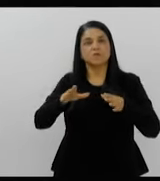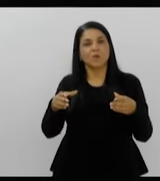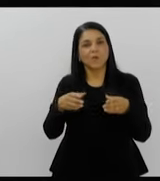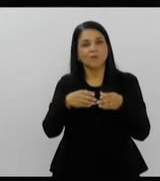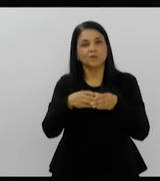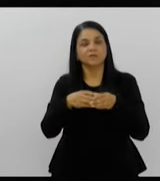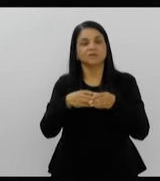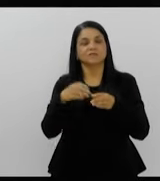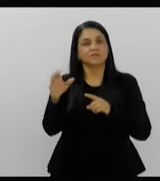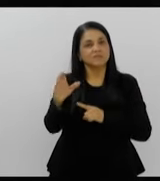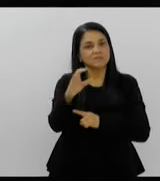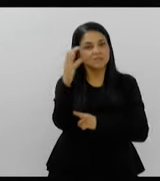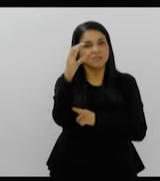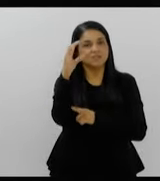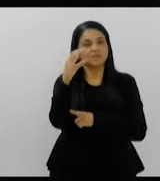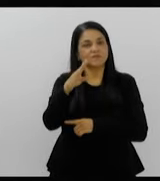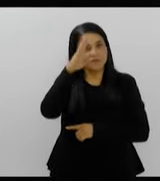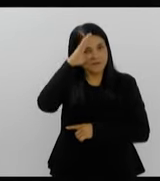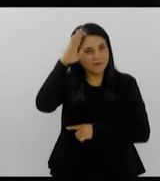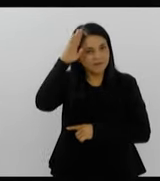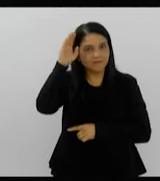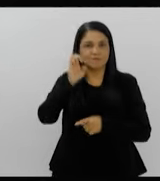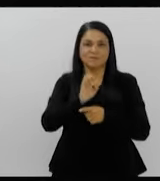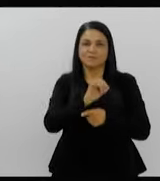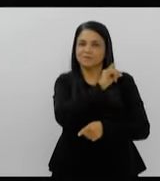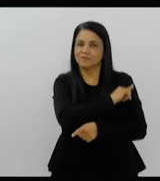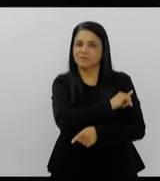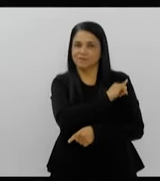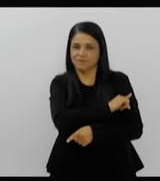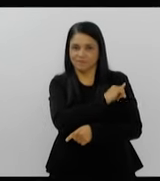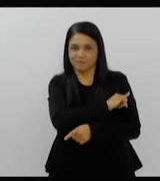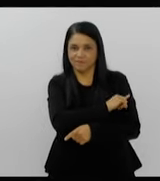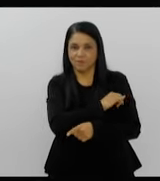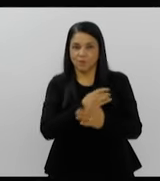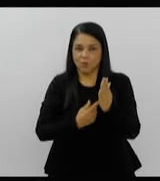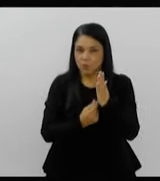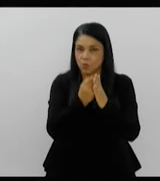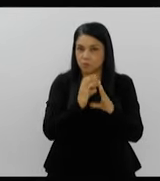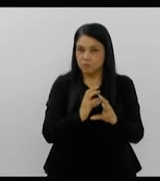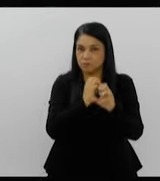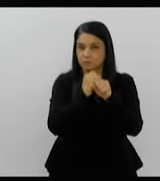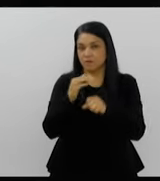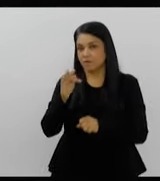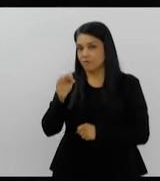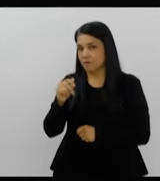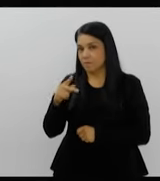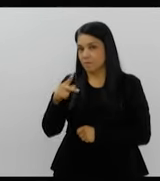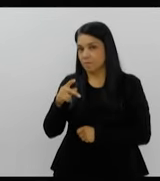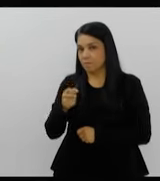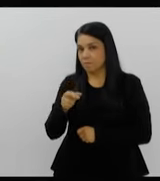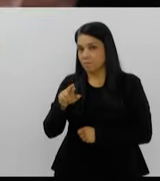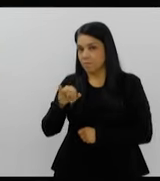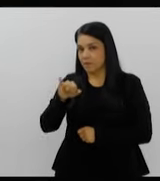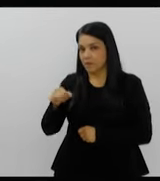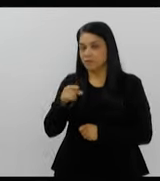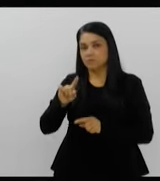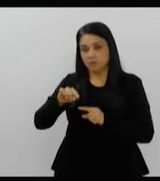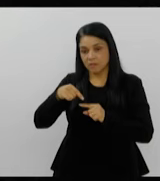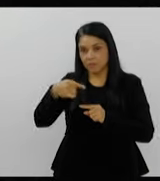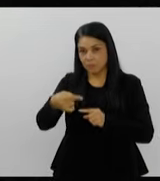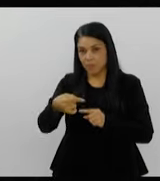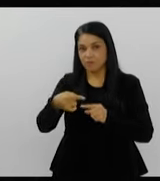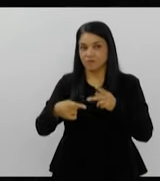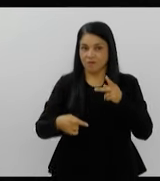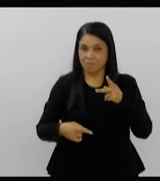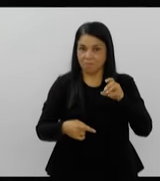comunidade científica acadêmica aqui do Estado do Rio de Janeiro. O orçamento da FAPERJ, depois disso, depois do que estabelece a PEC